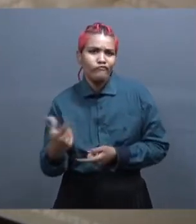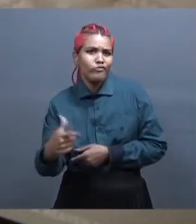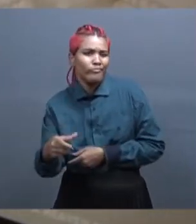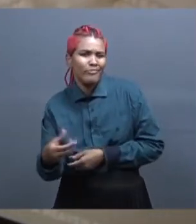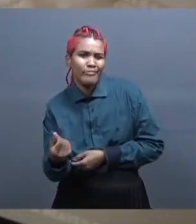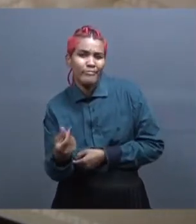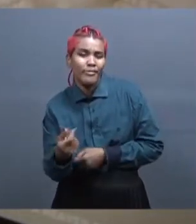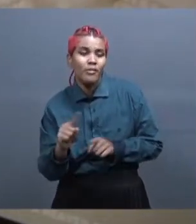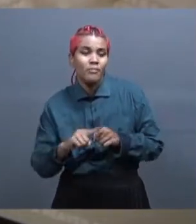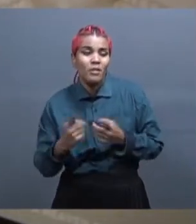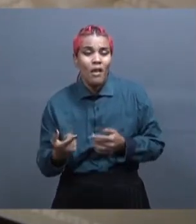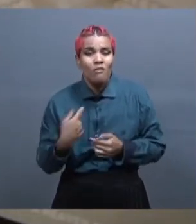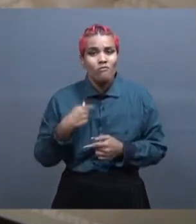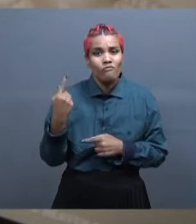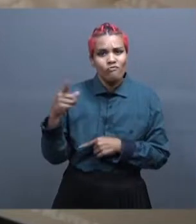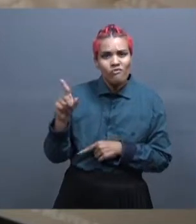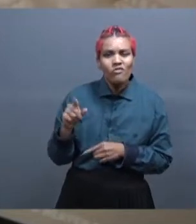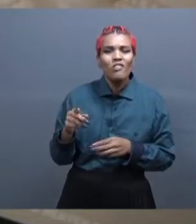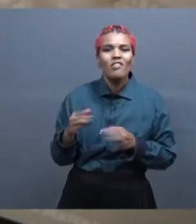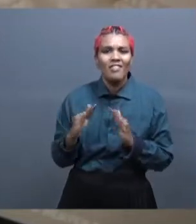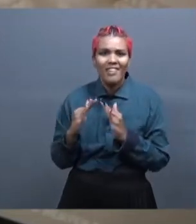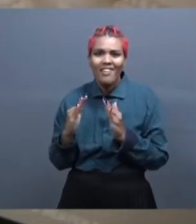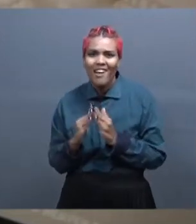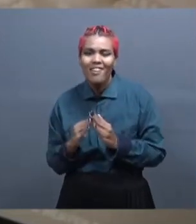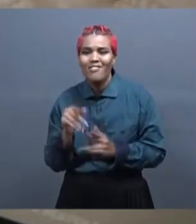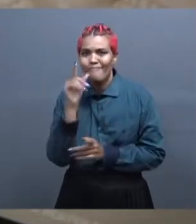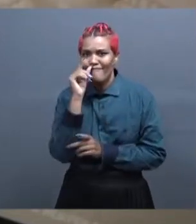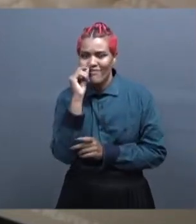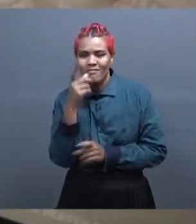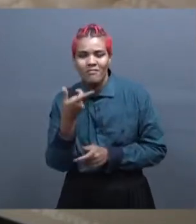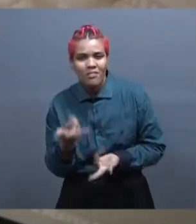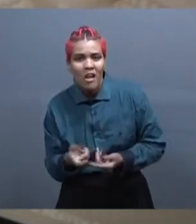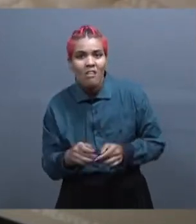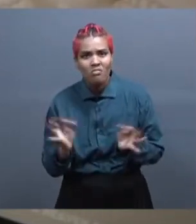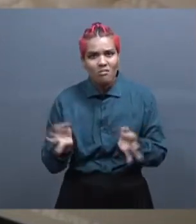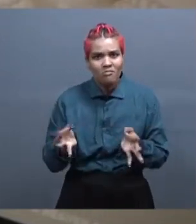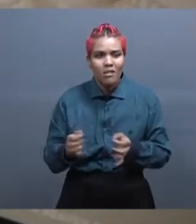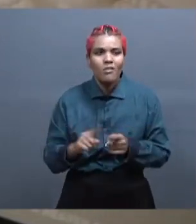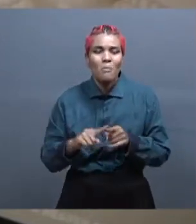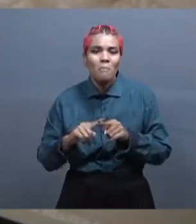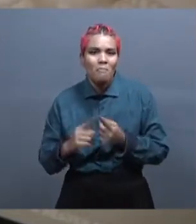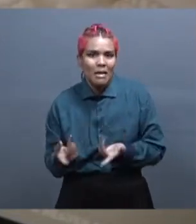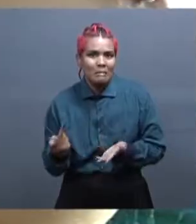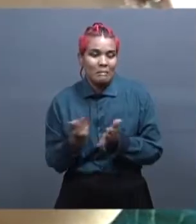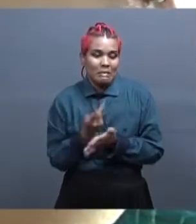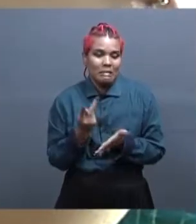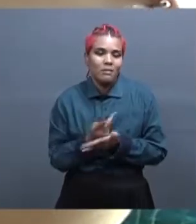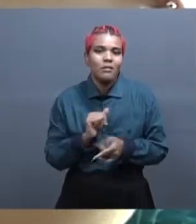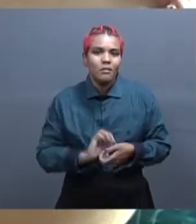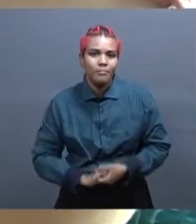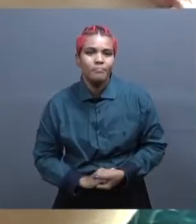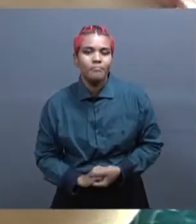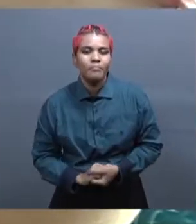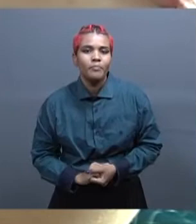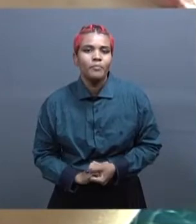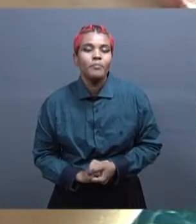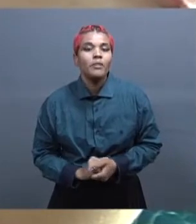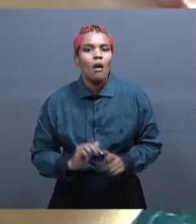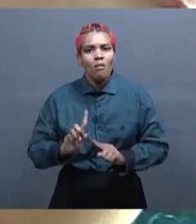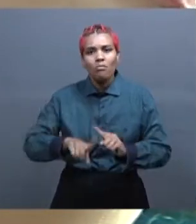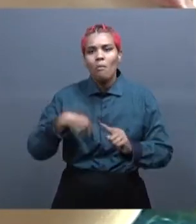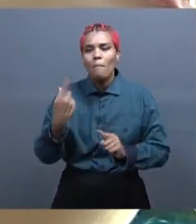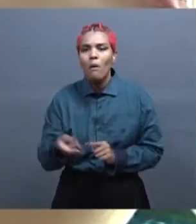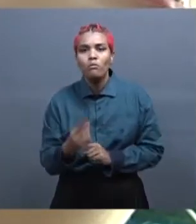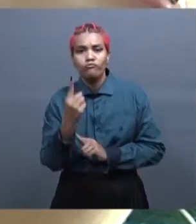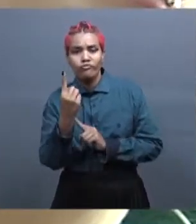autorizar por em casa não recomendo deu certo deu mas podia te dar muito errado depois de um pico em vieram